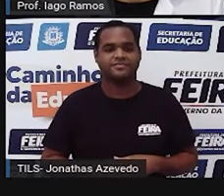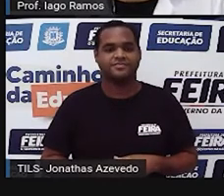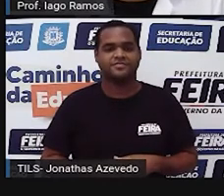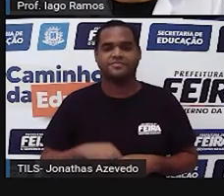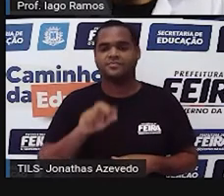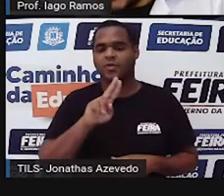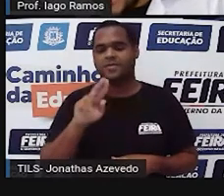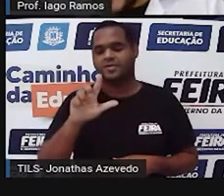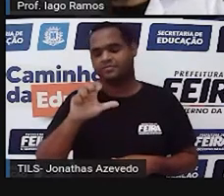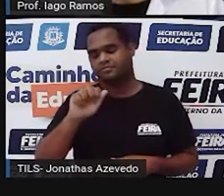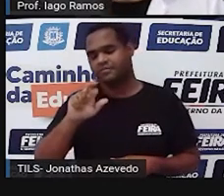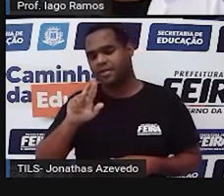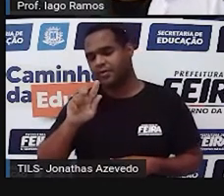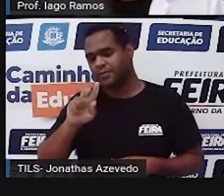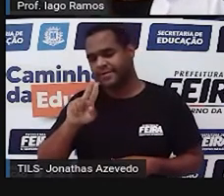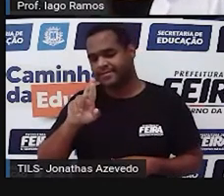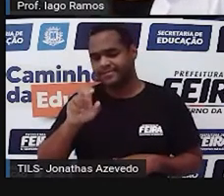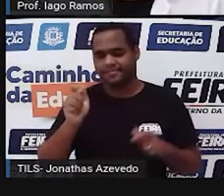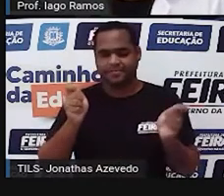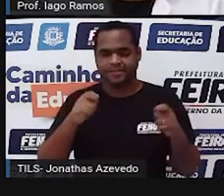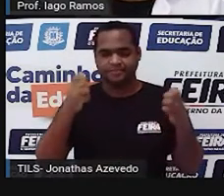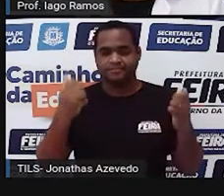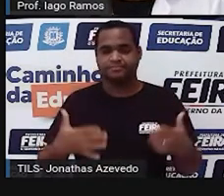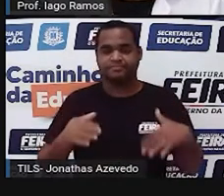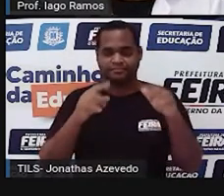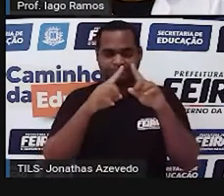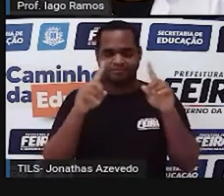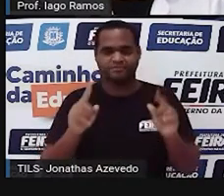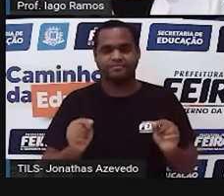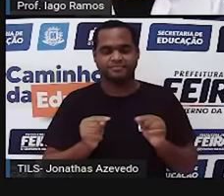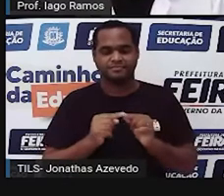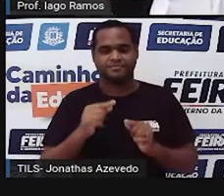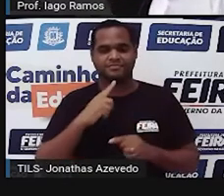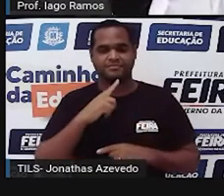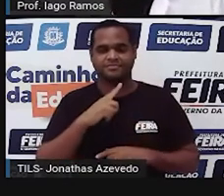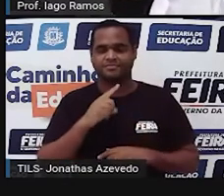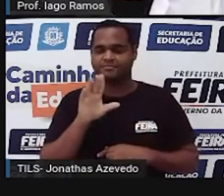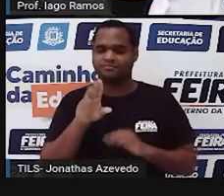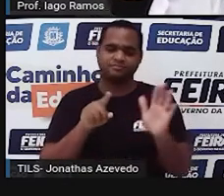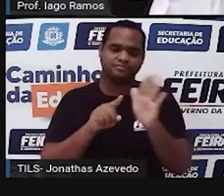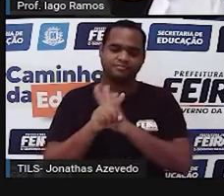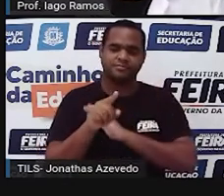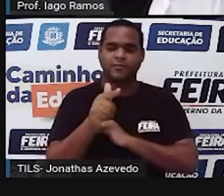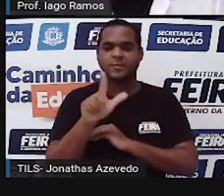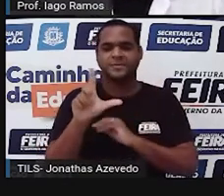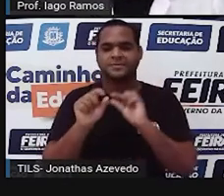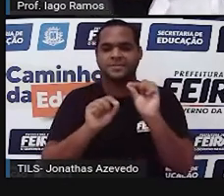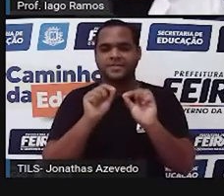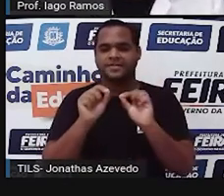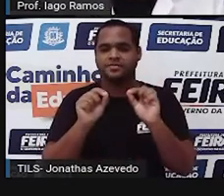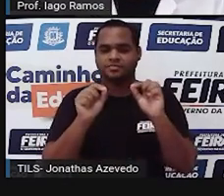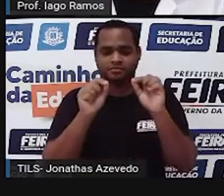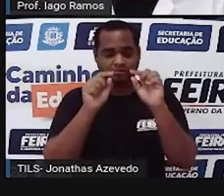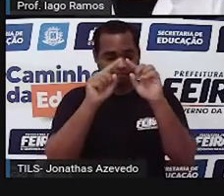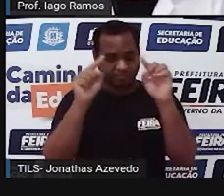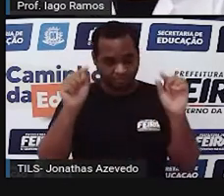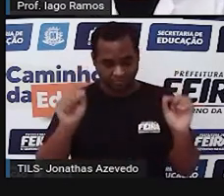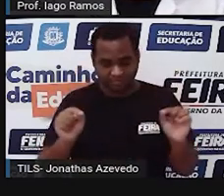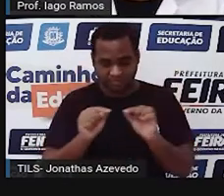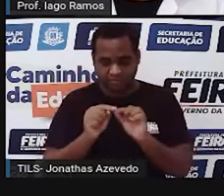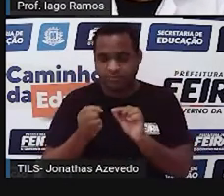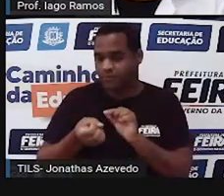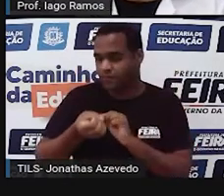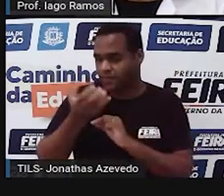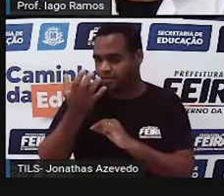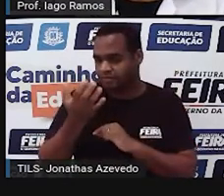tá então aí é o quadrado Tá mas deixa eu te perguntar outra coisa Quantos lados tem esse